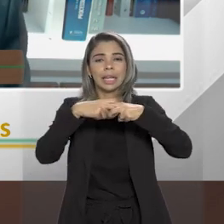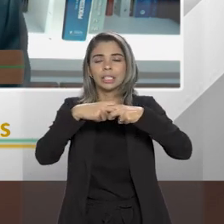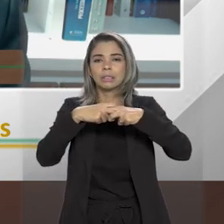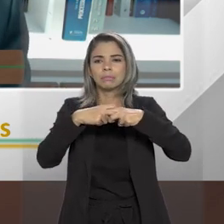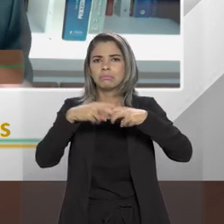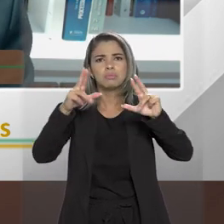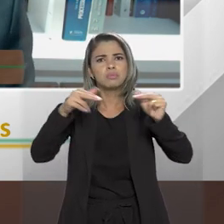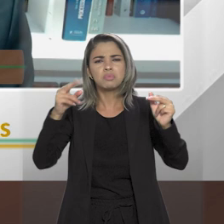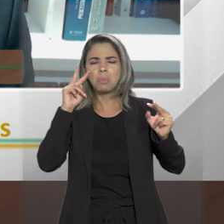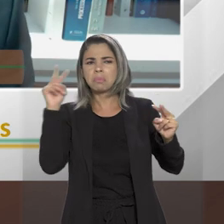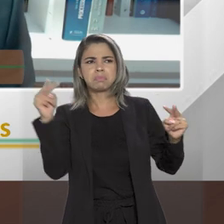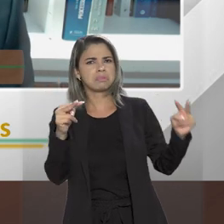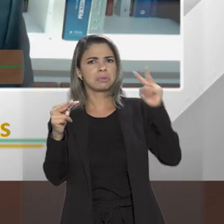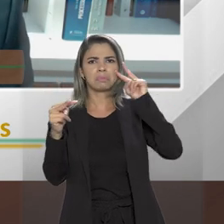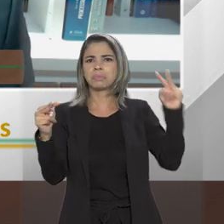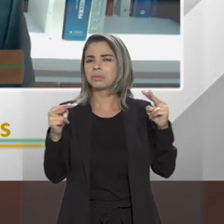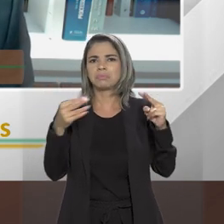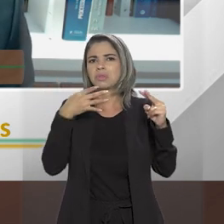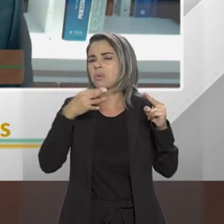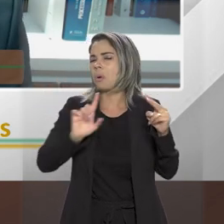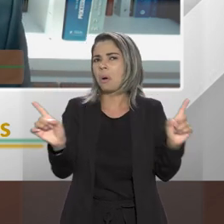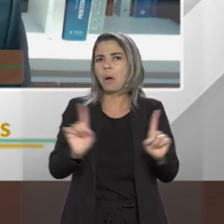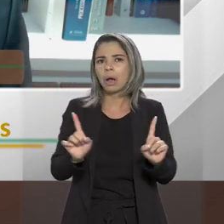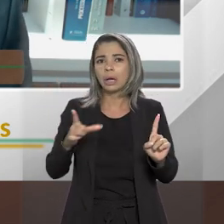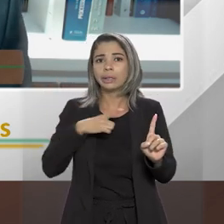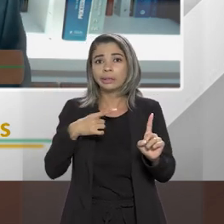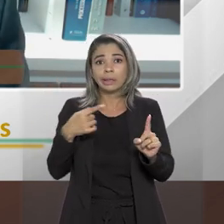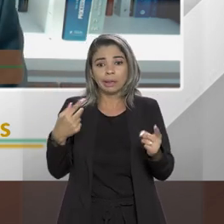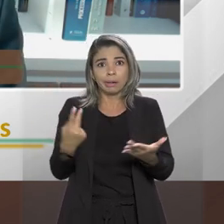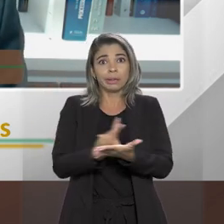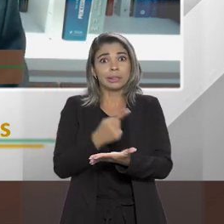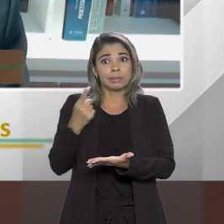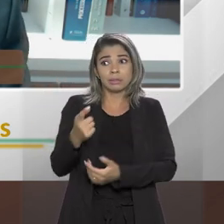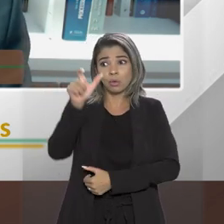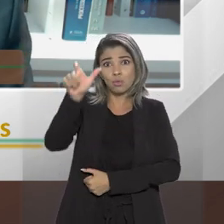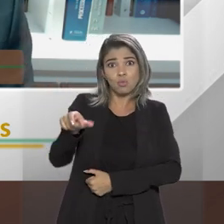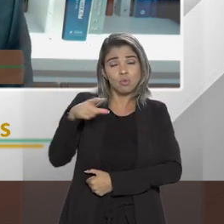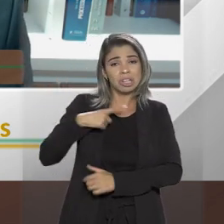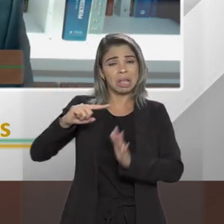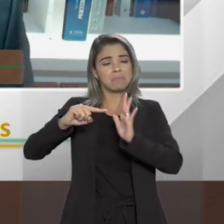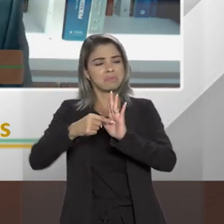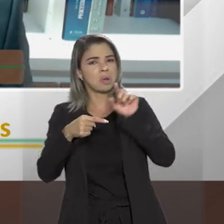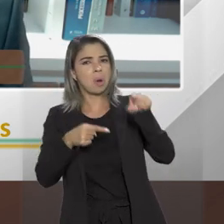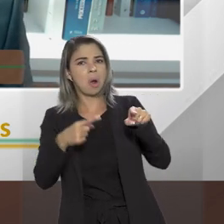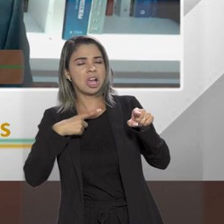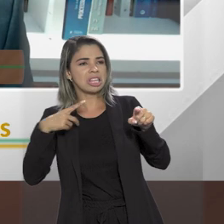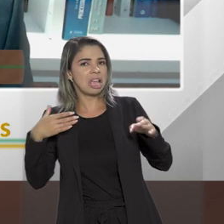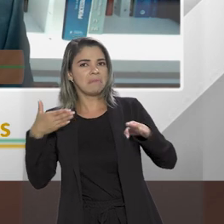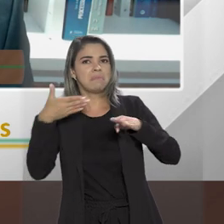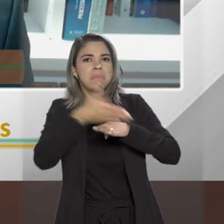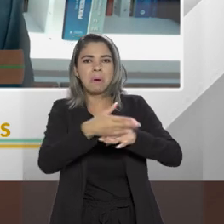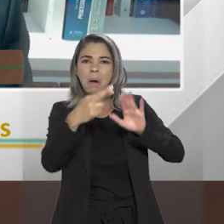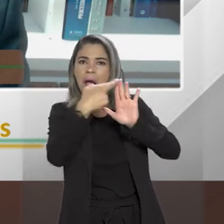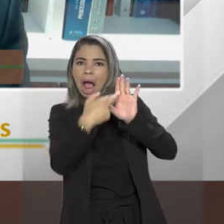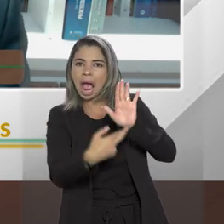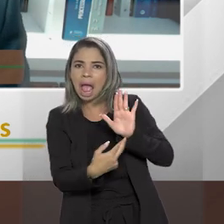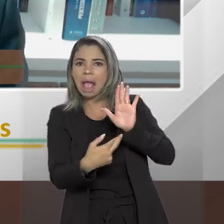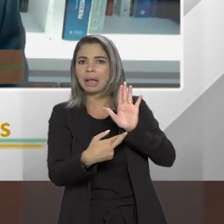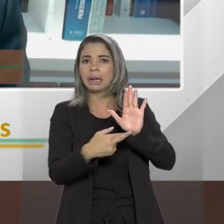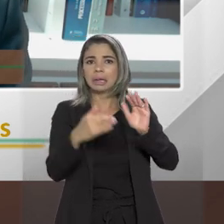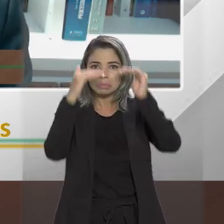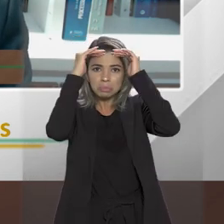viram. Estão ali naquela situação ruim de que um eventualmente está acusando o outro de ter violado alguma regra de trânsito.